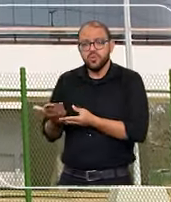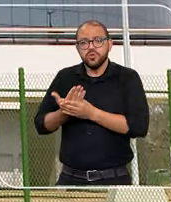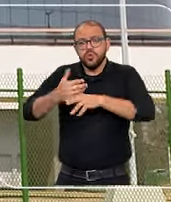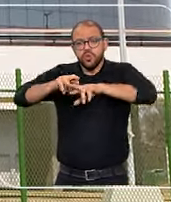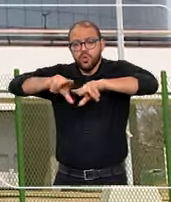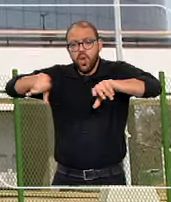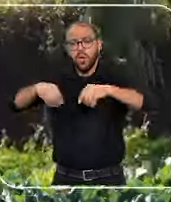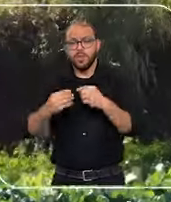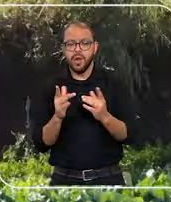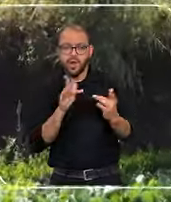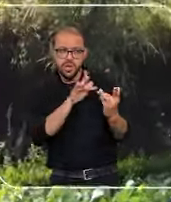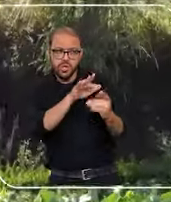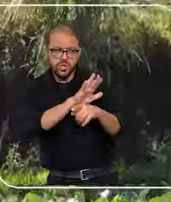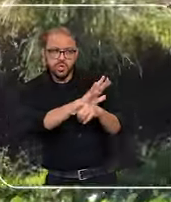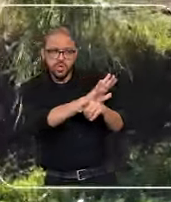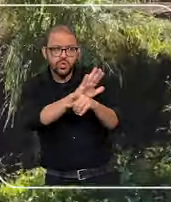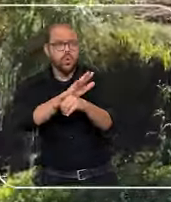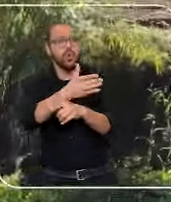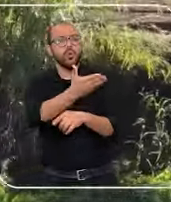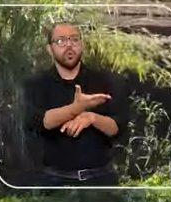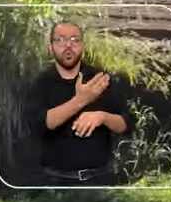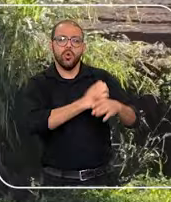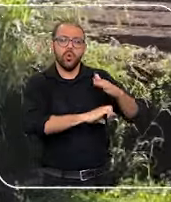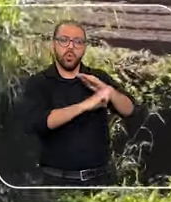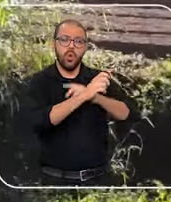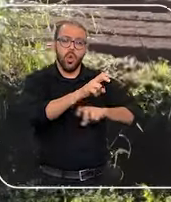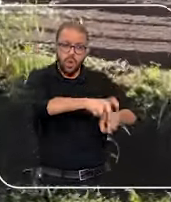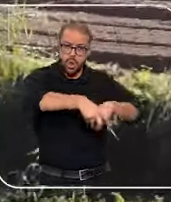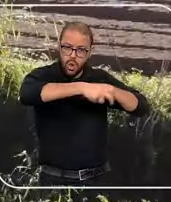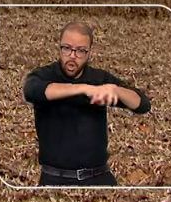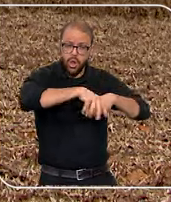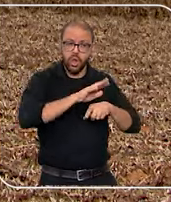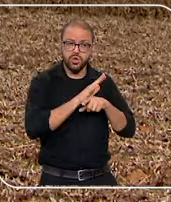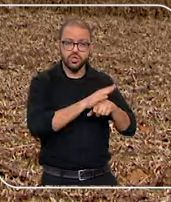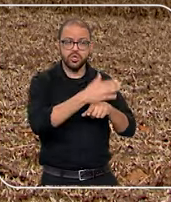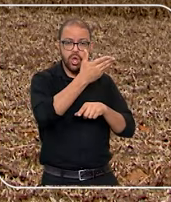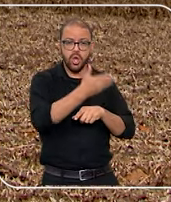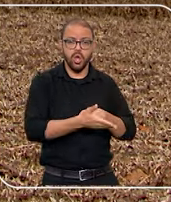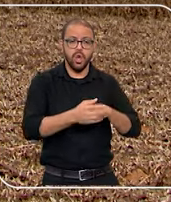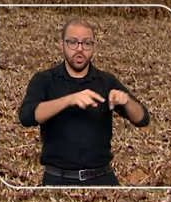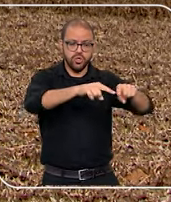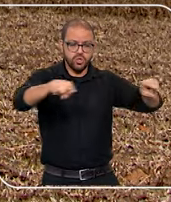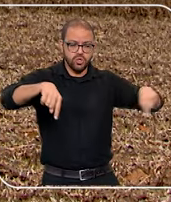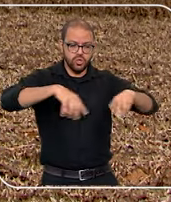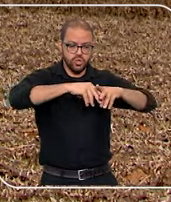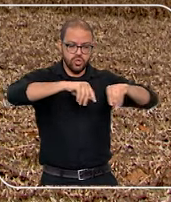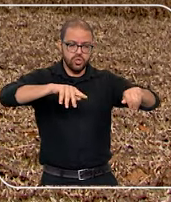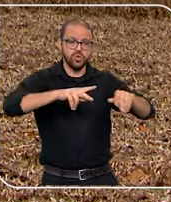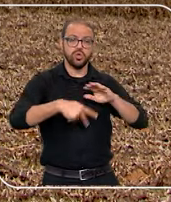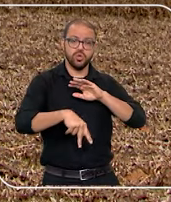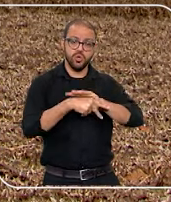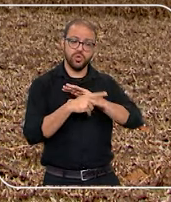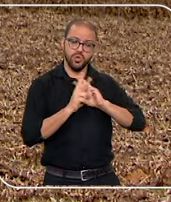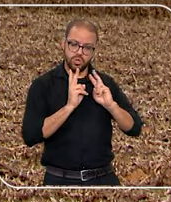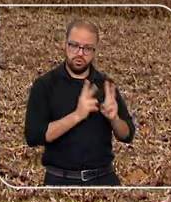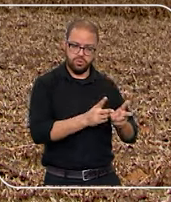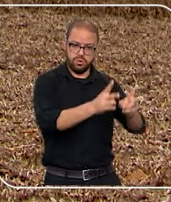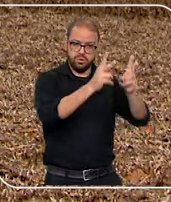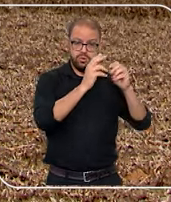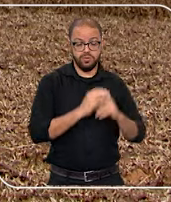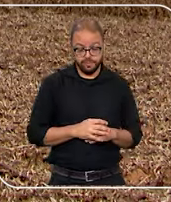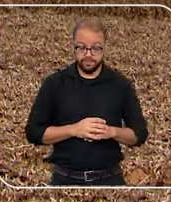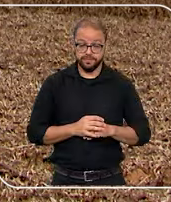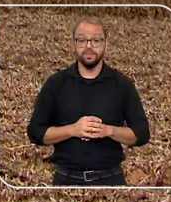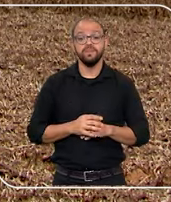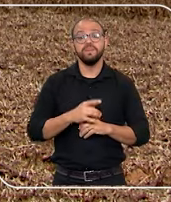diferentes processos para atender aos interesses de uma empresa agropecuária e garantir a ela a propriedade de imóveis rurais.